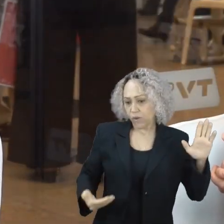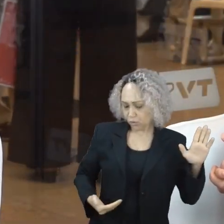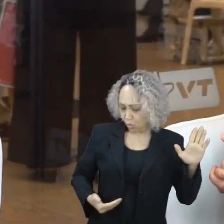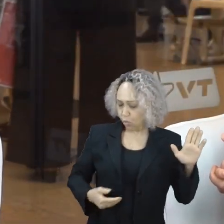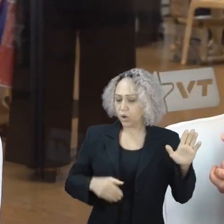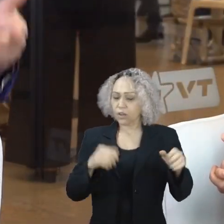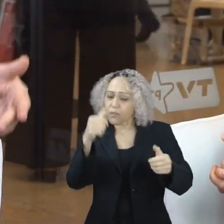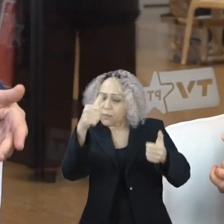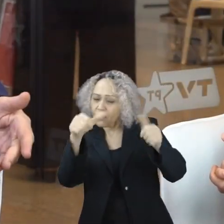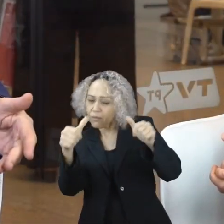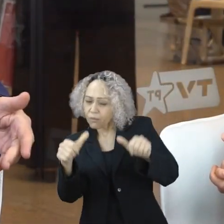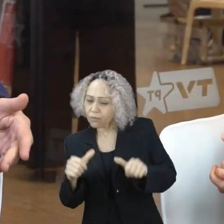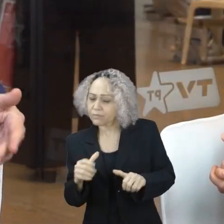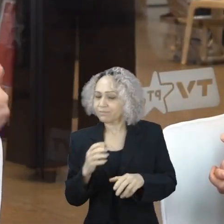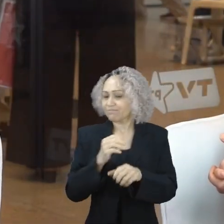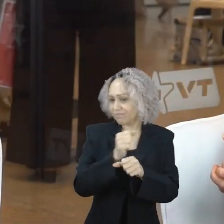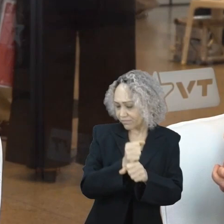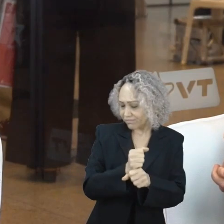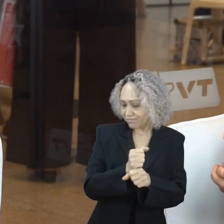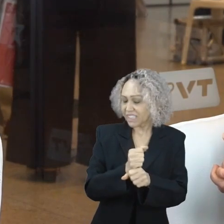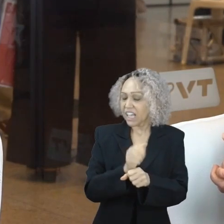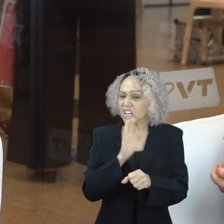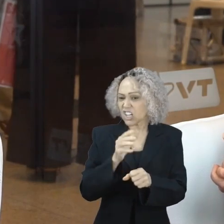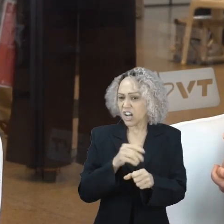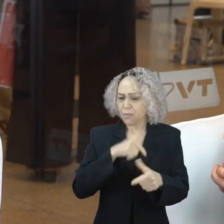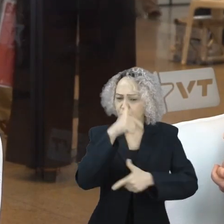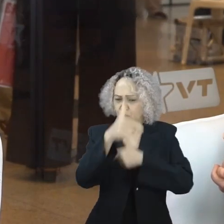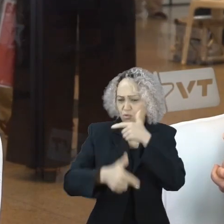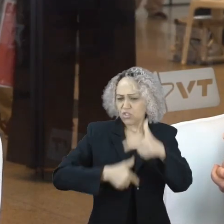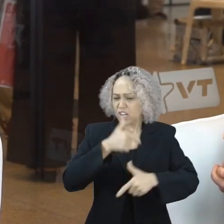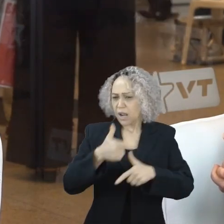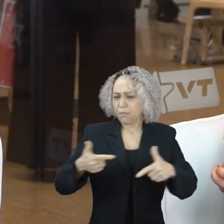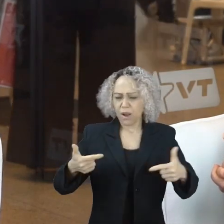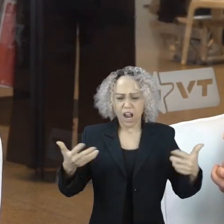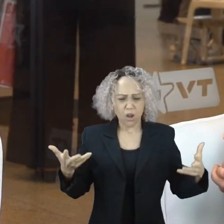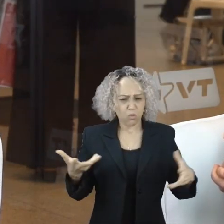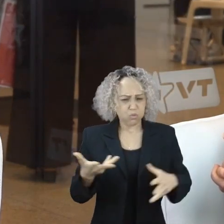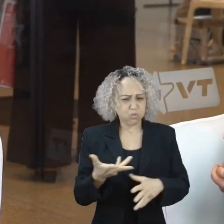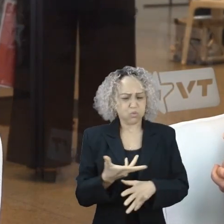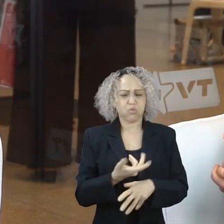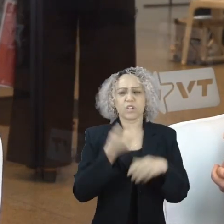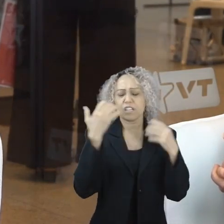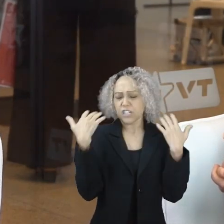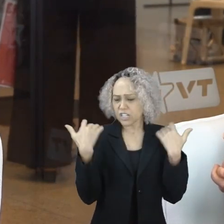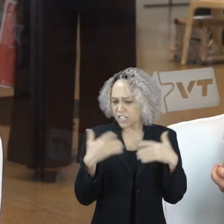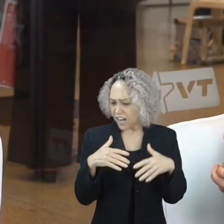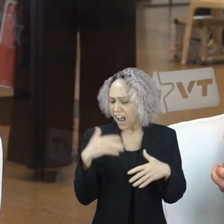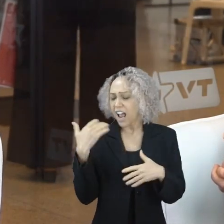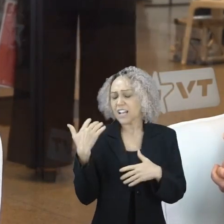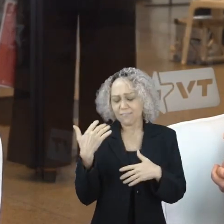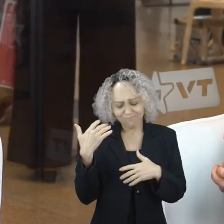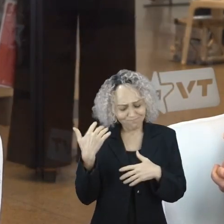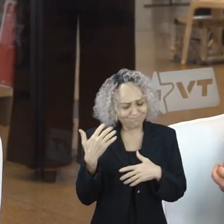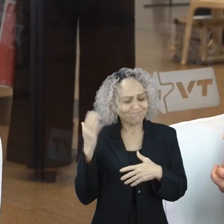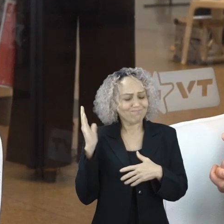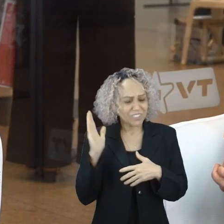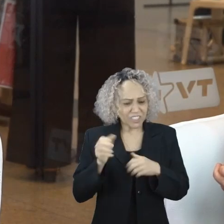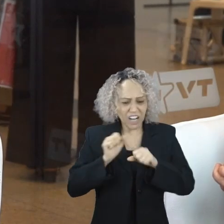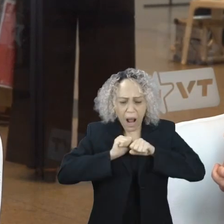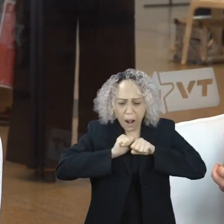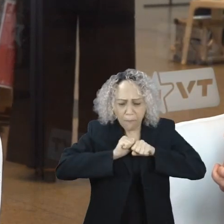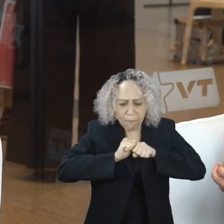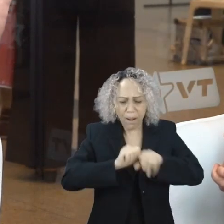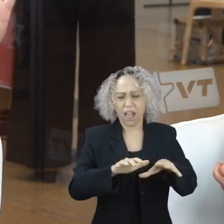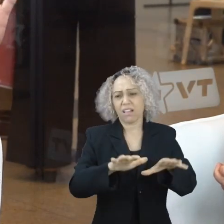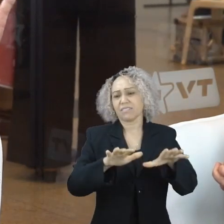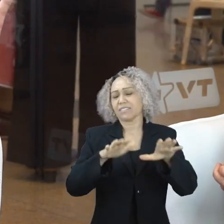entregas, outras precisam ser feitas, precisa fazer alguns ajustes para organizar o governo no ano que vem, enfim,